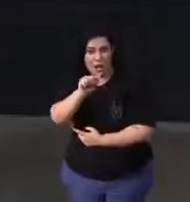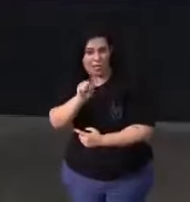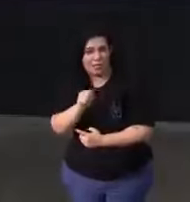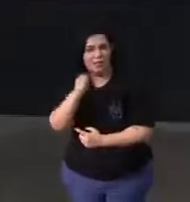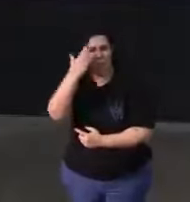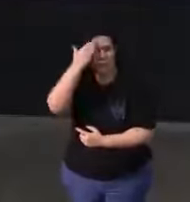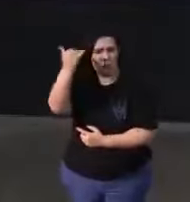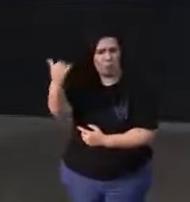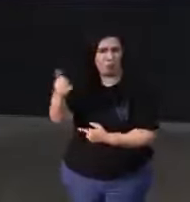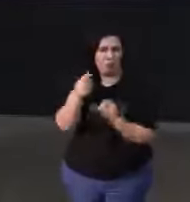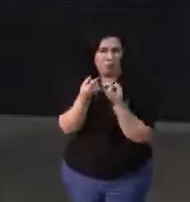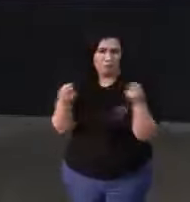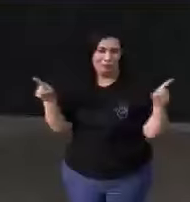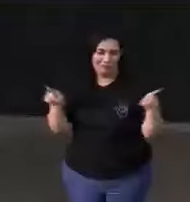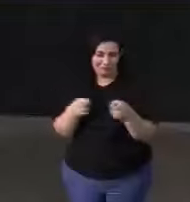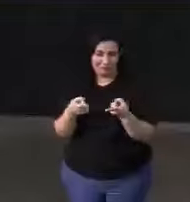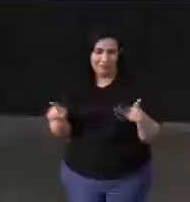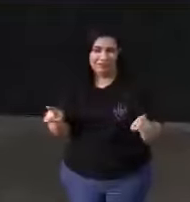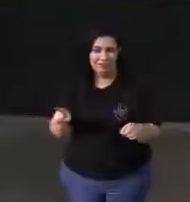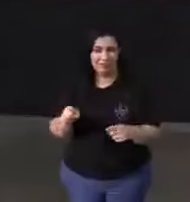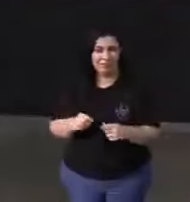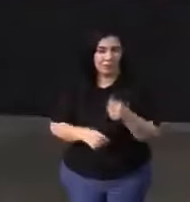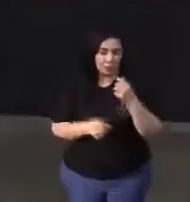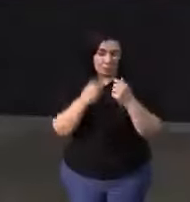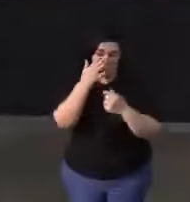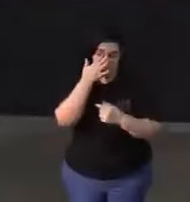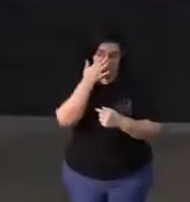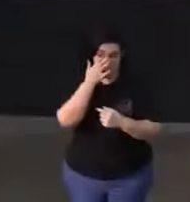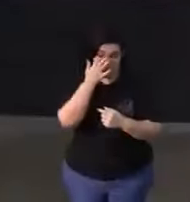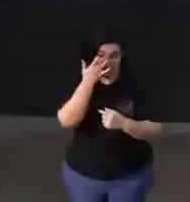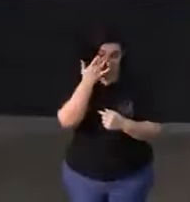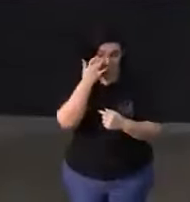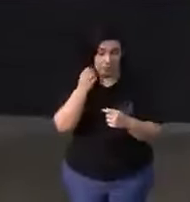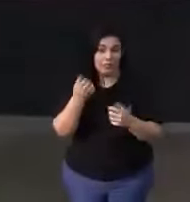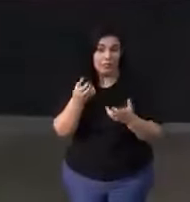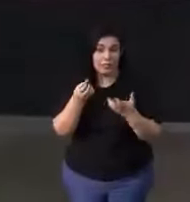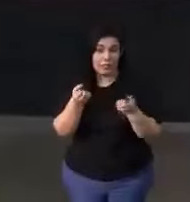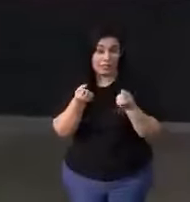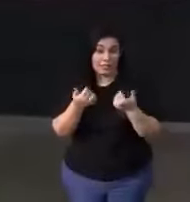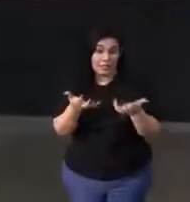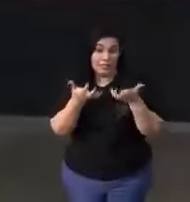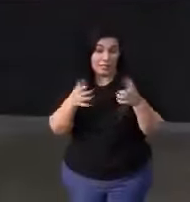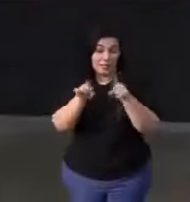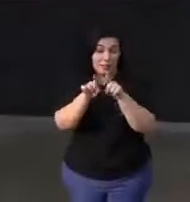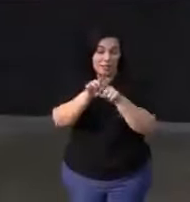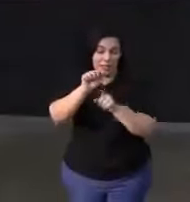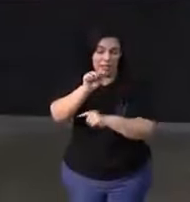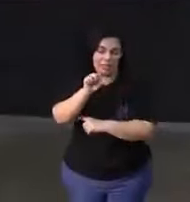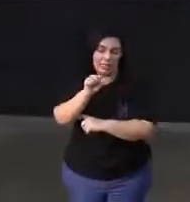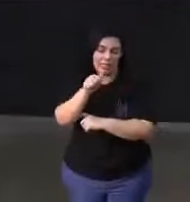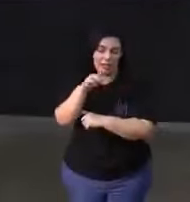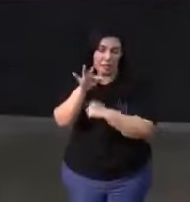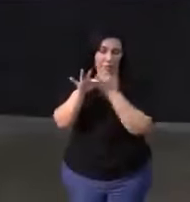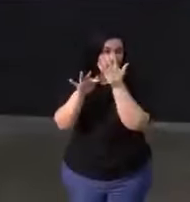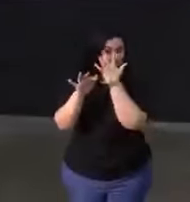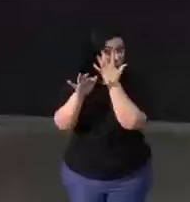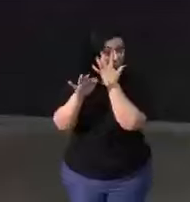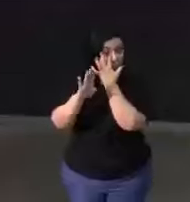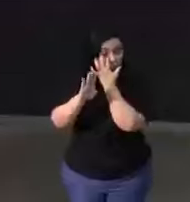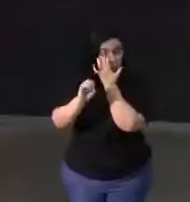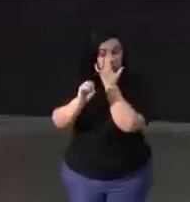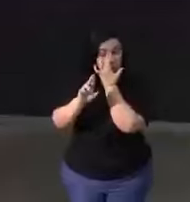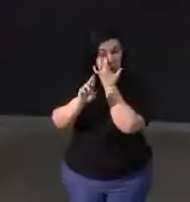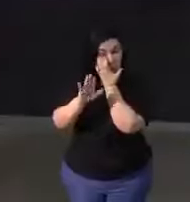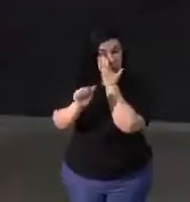ser o Gonzaga, Alex Gonzaga, eu queria ser o Azaf Boba. E isso, eu me converti